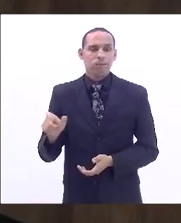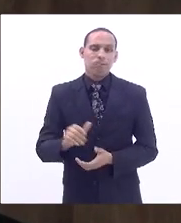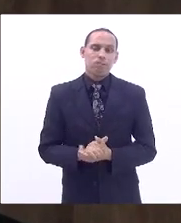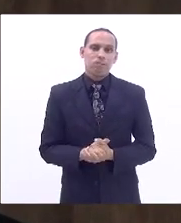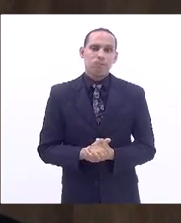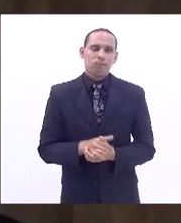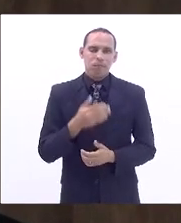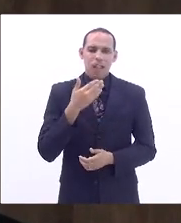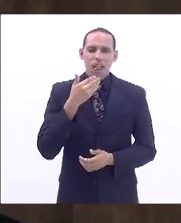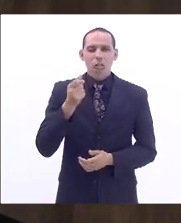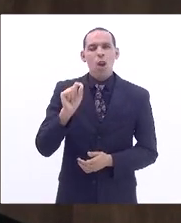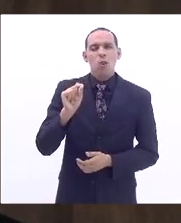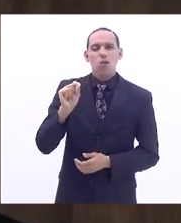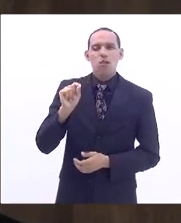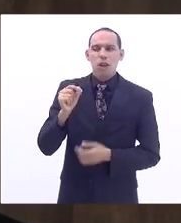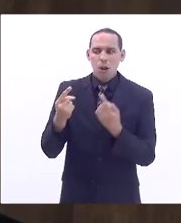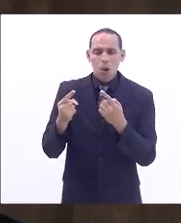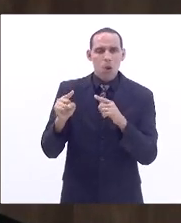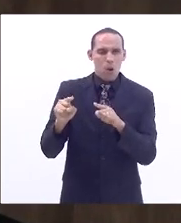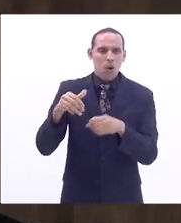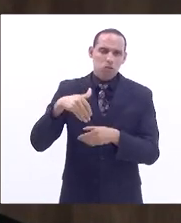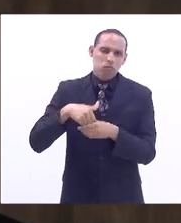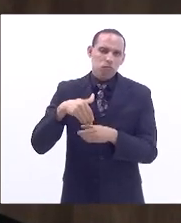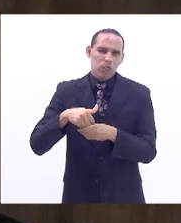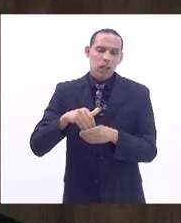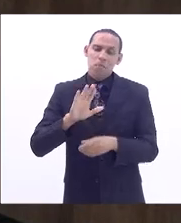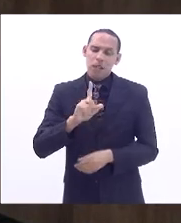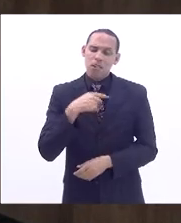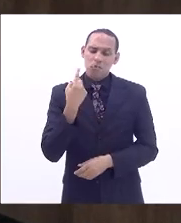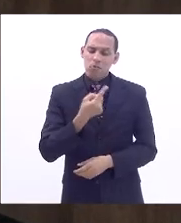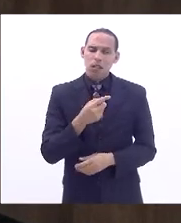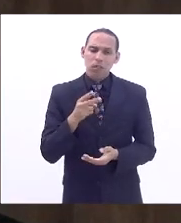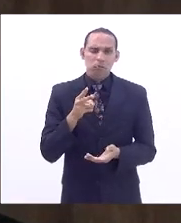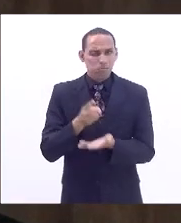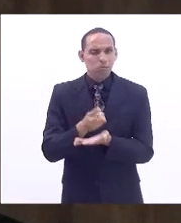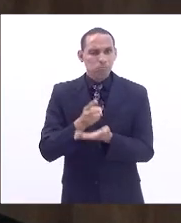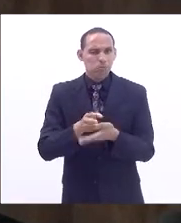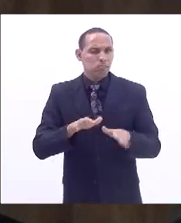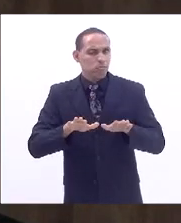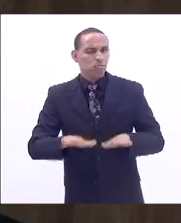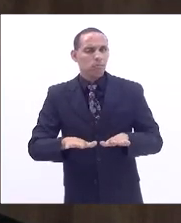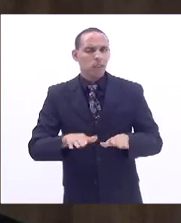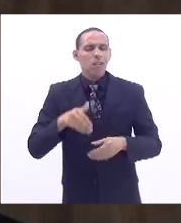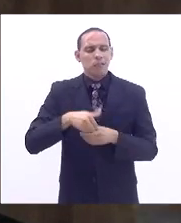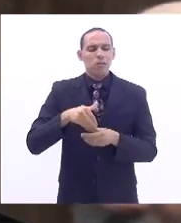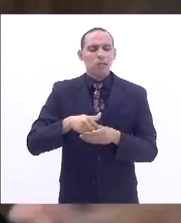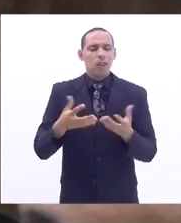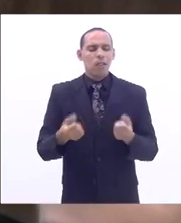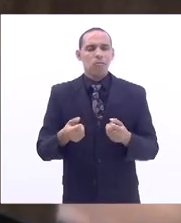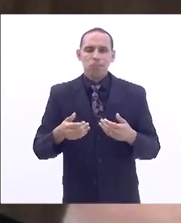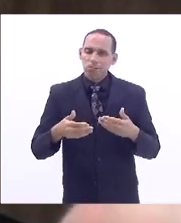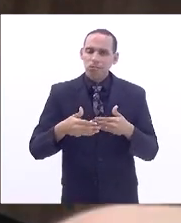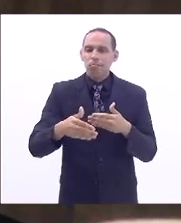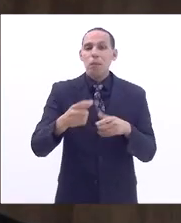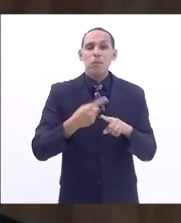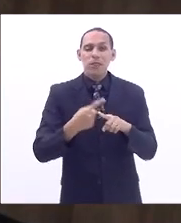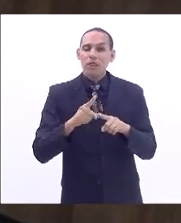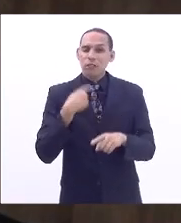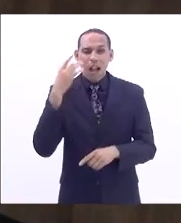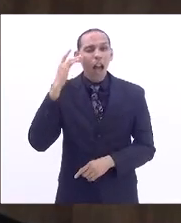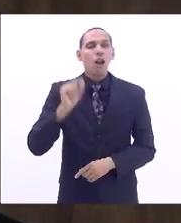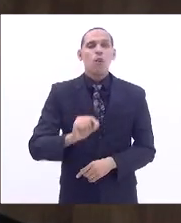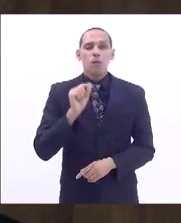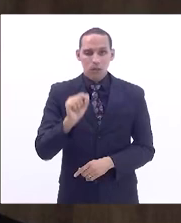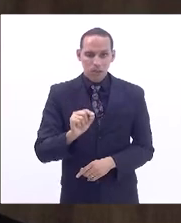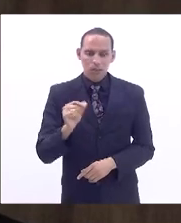desempenhar e sugerir o voto contra nós mantemos aqui vamos a votação então já que achamos também se o